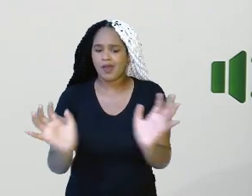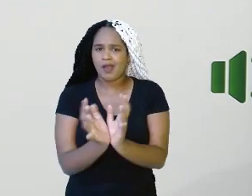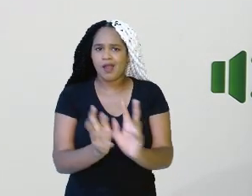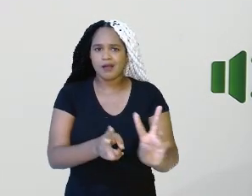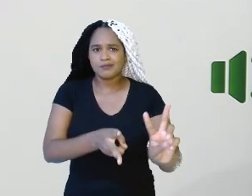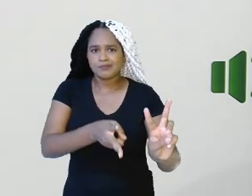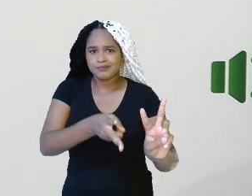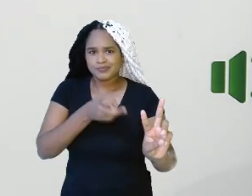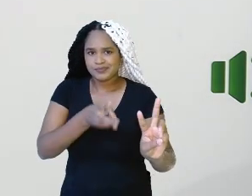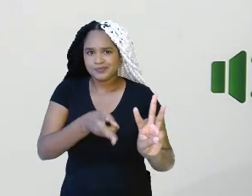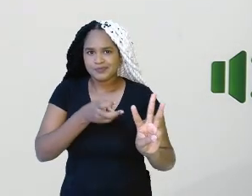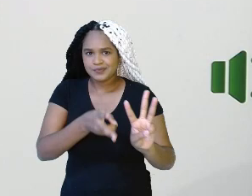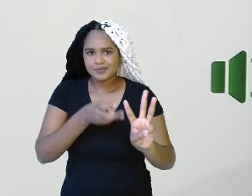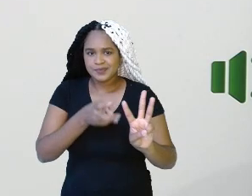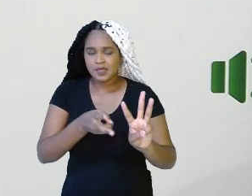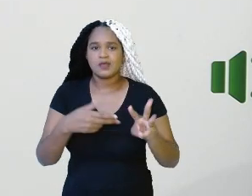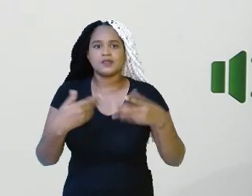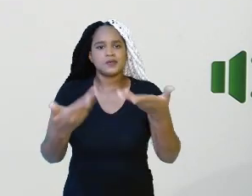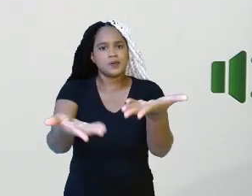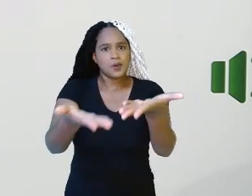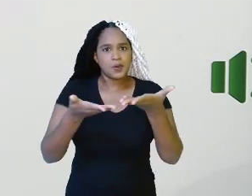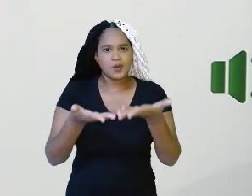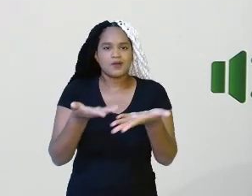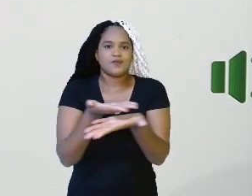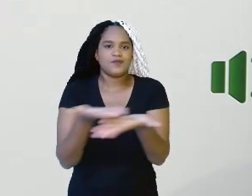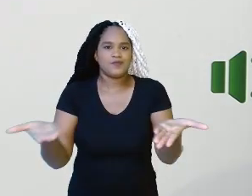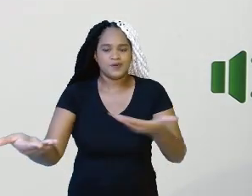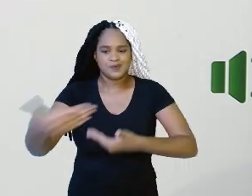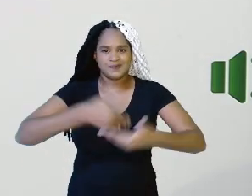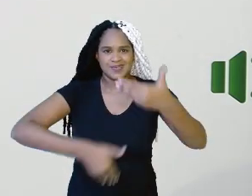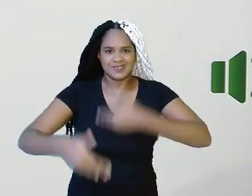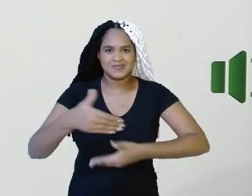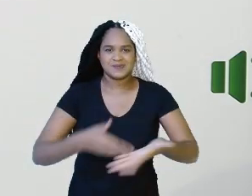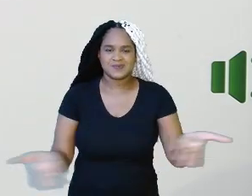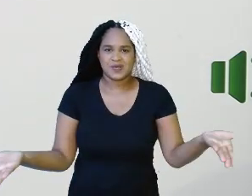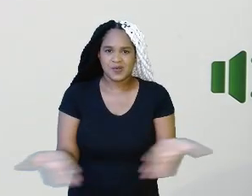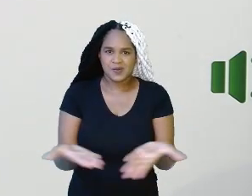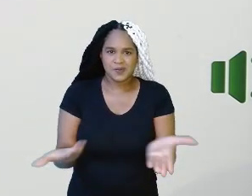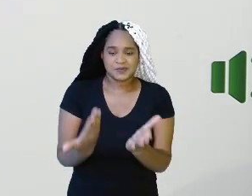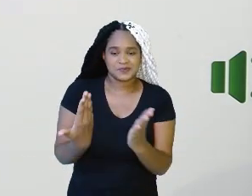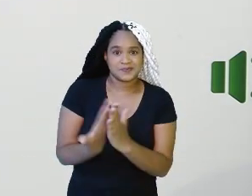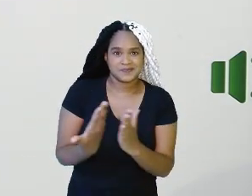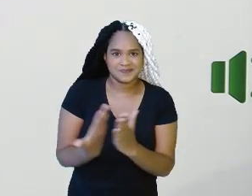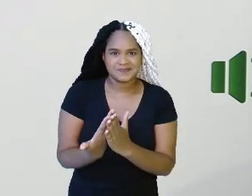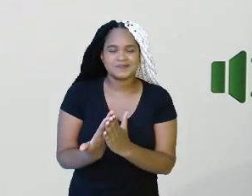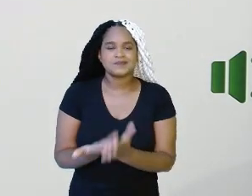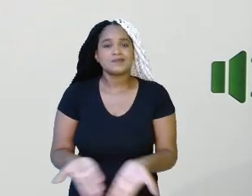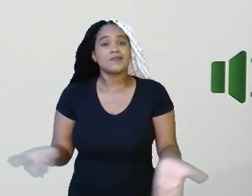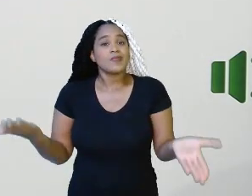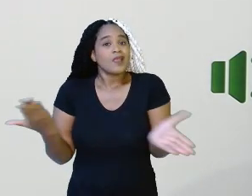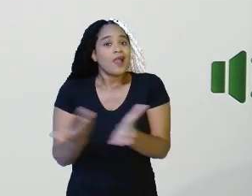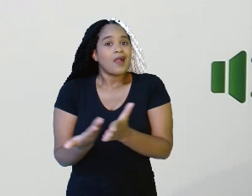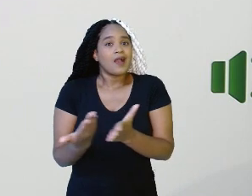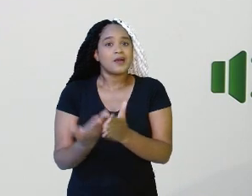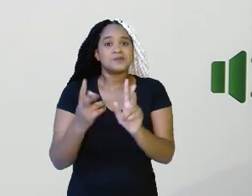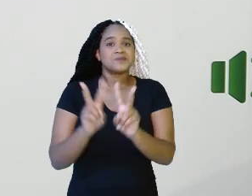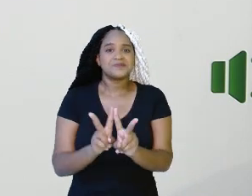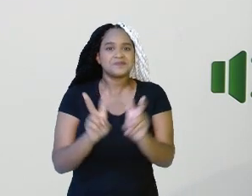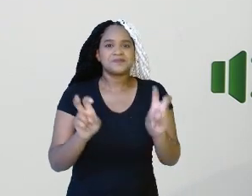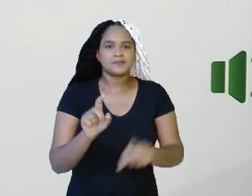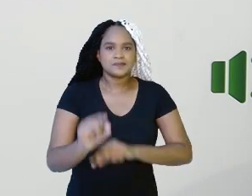indígenas. Então, estou convidando vocês para a gente poder participar dessa nossa aula de hoje, que vai ser uma aula sobre